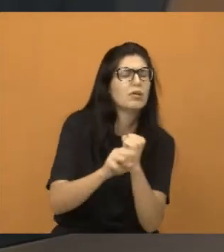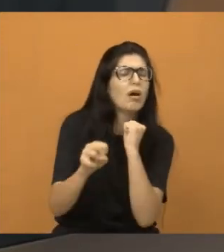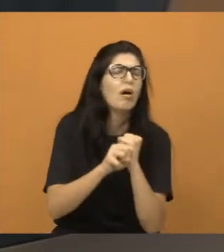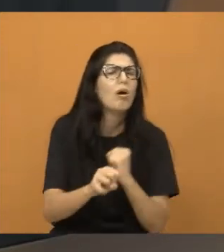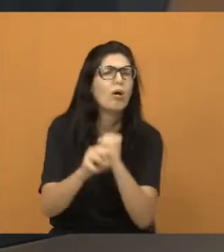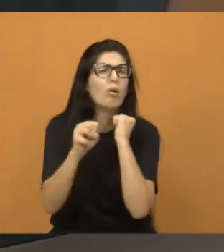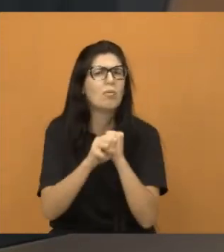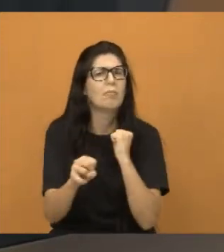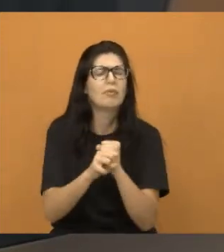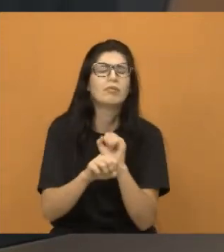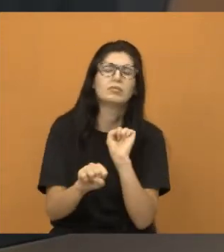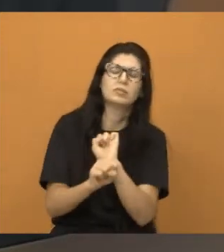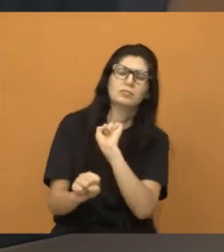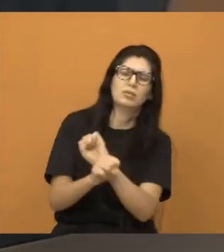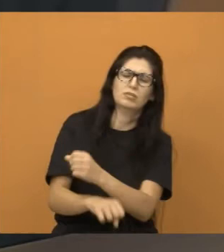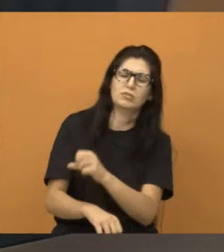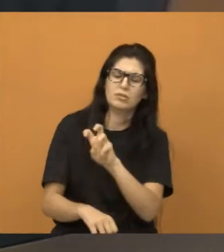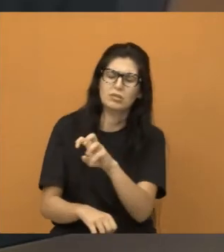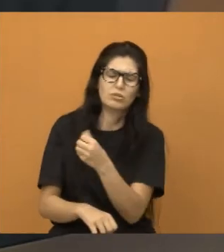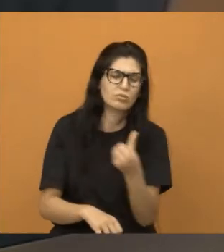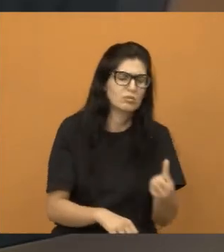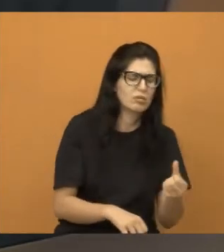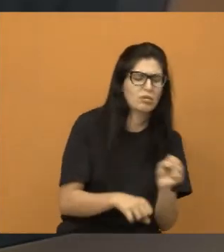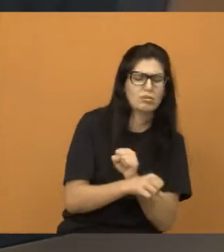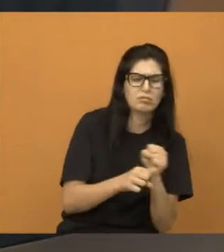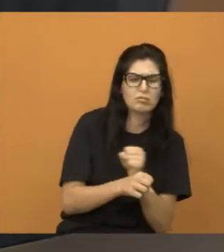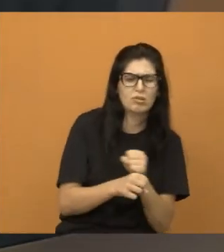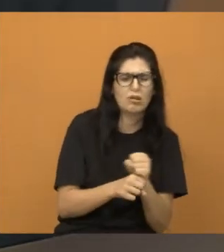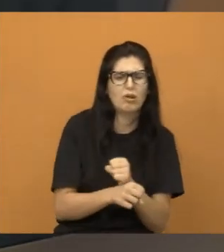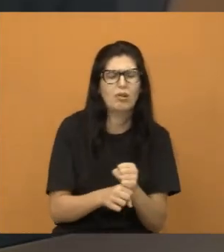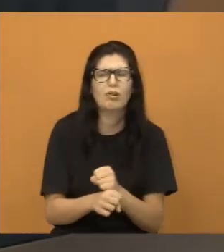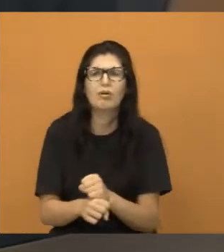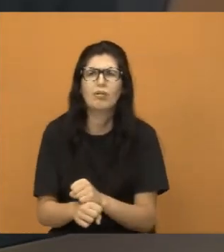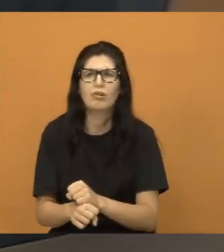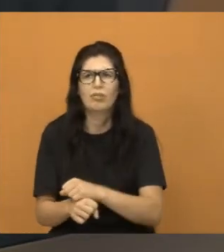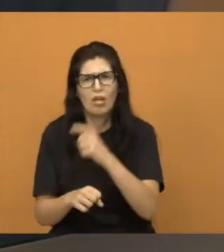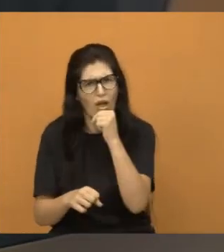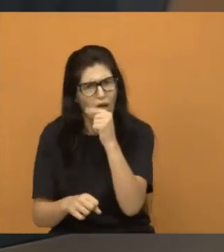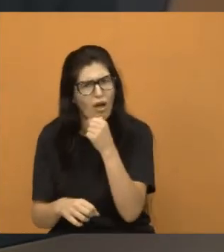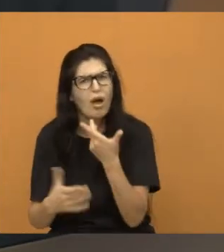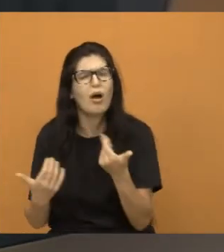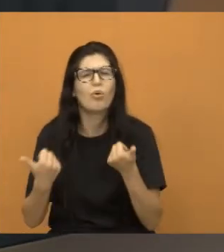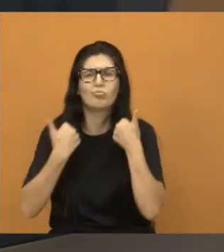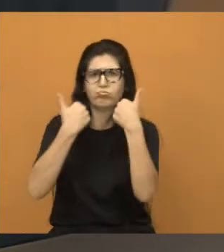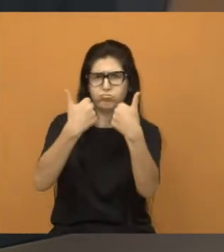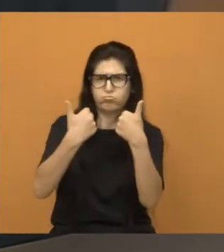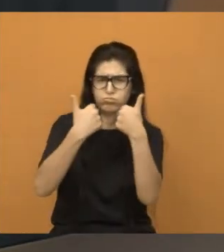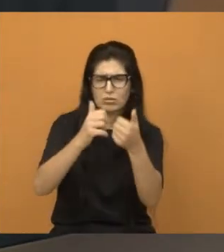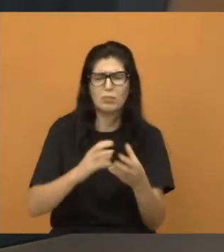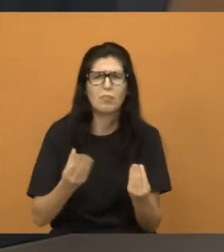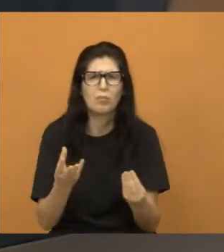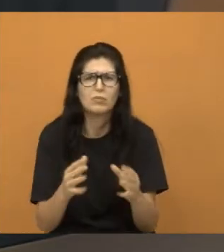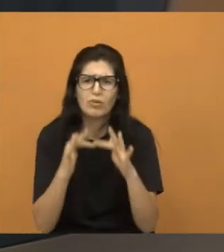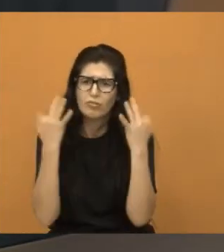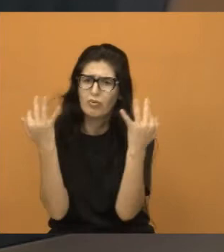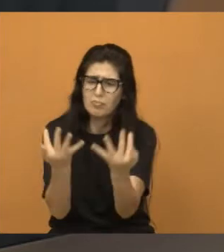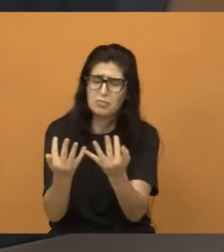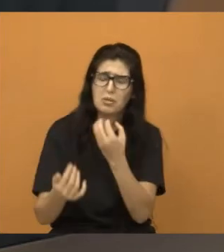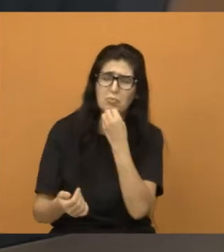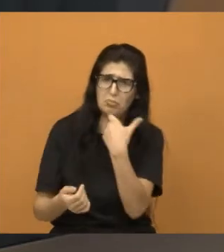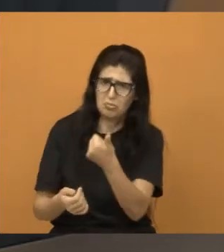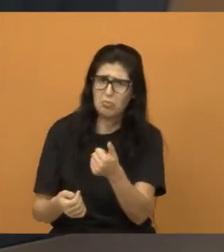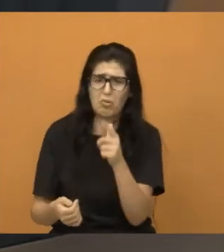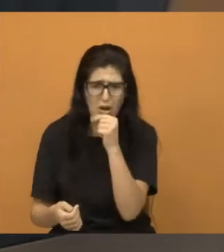aí 5, 6 anos para fazer sua ligação de água, muitas famílias aí da nossa cidade estarão sendo